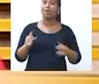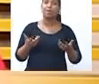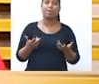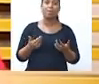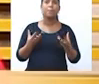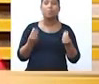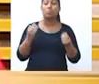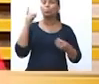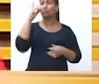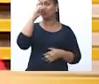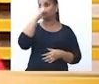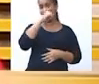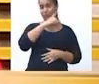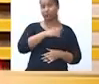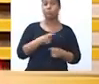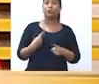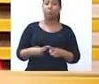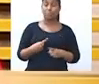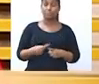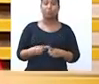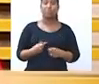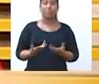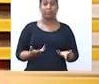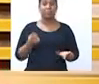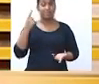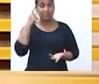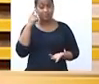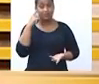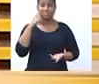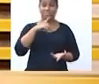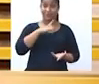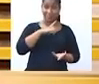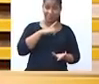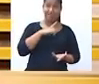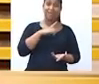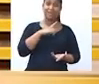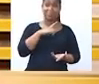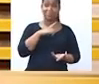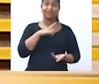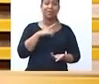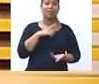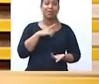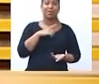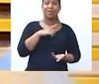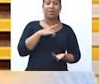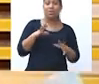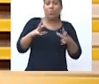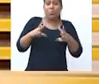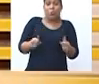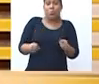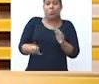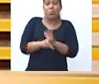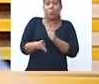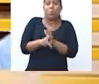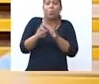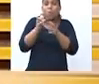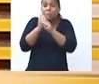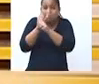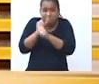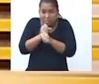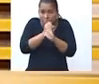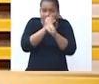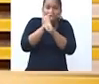super complicado, porque você, imagina, né? Você tem... ali você tem toda a modelagem